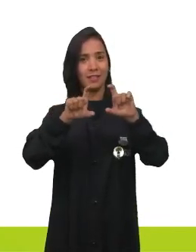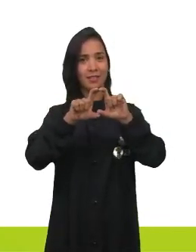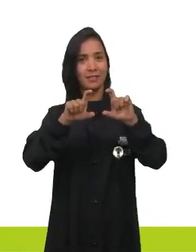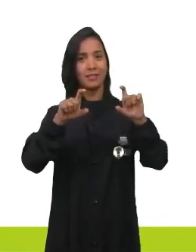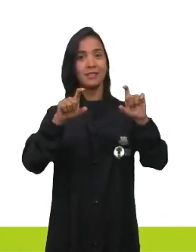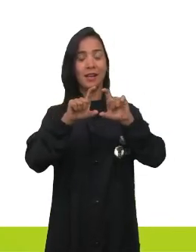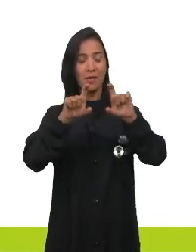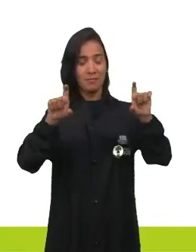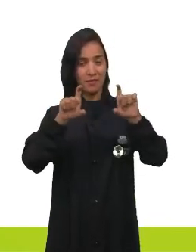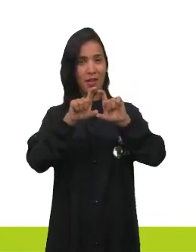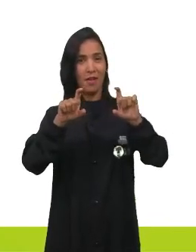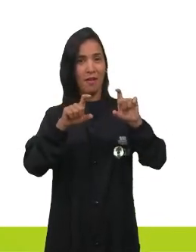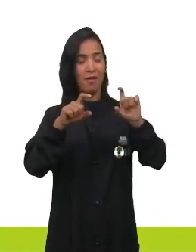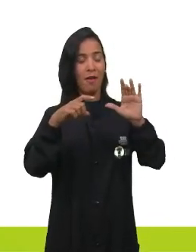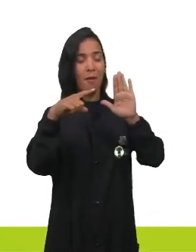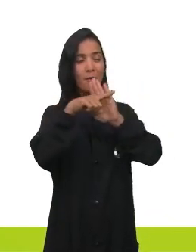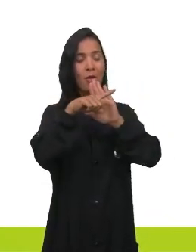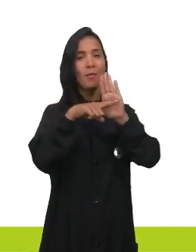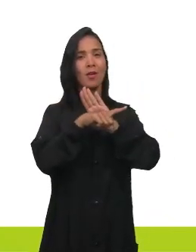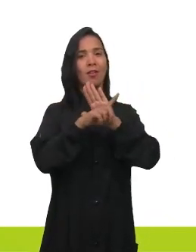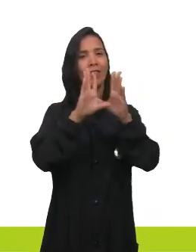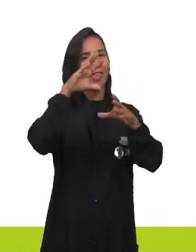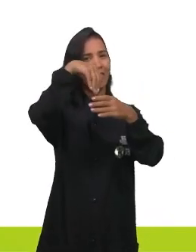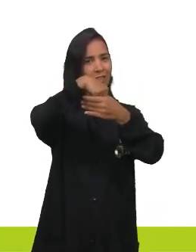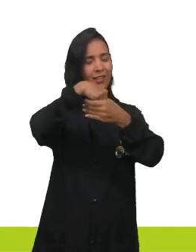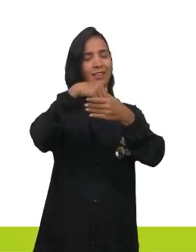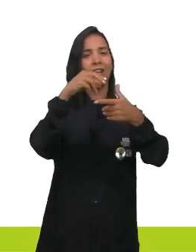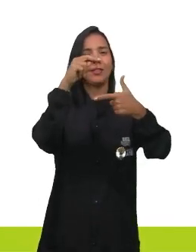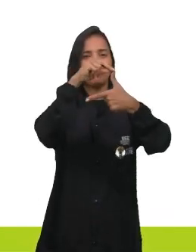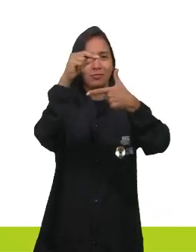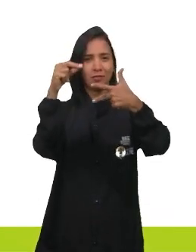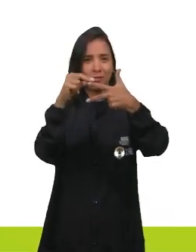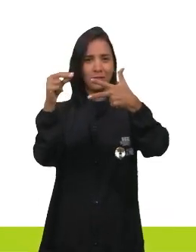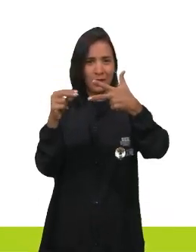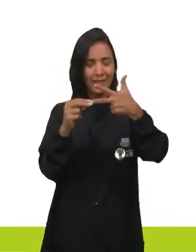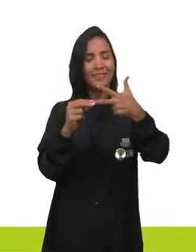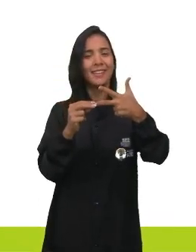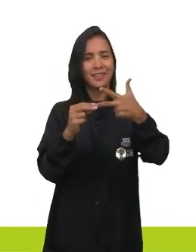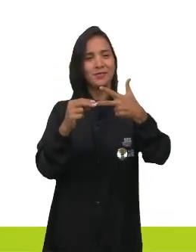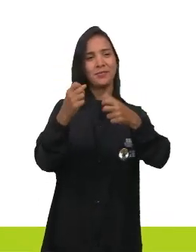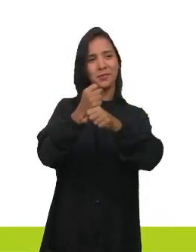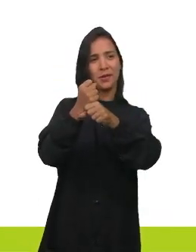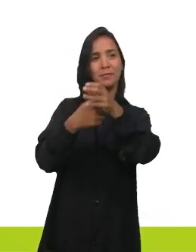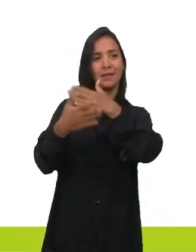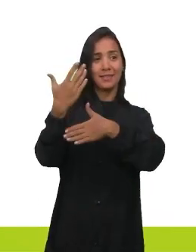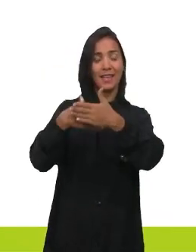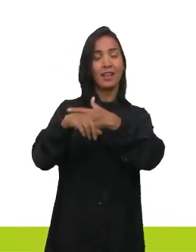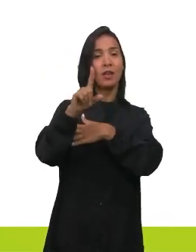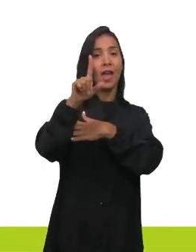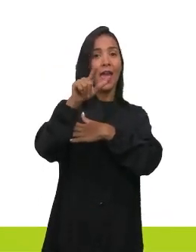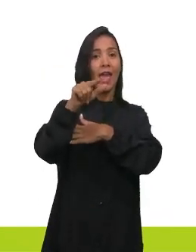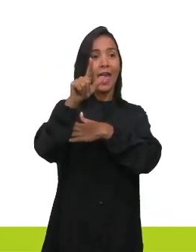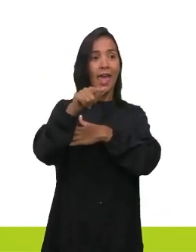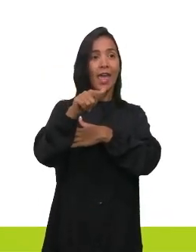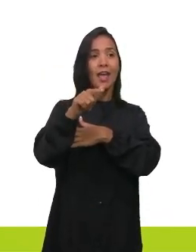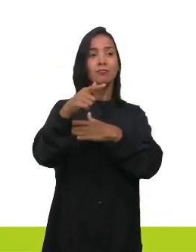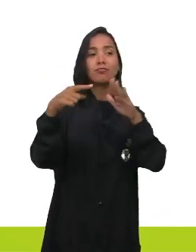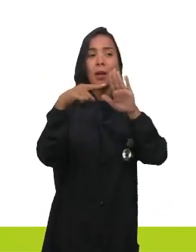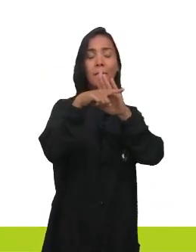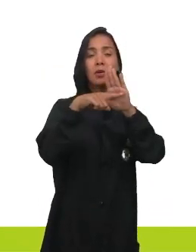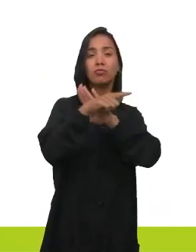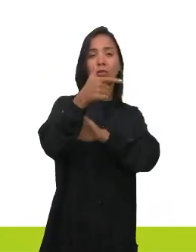do Enem de 2023, faz parte, é a questão 26 da prova azul, tá?